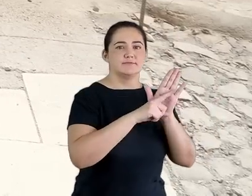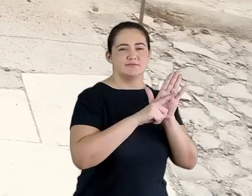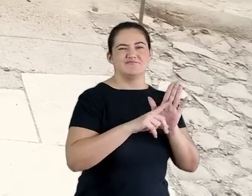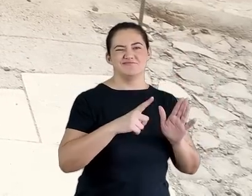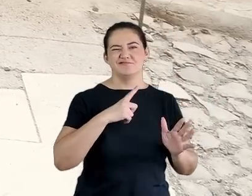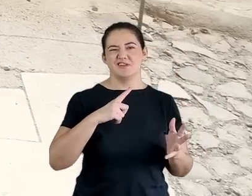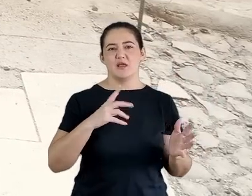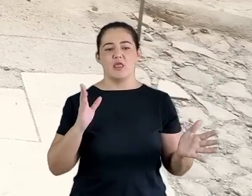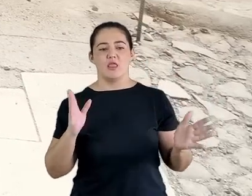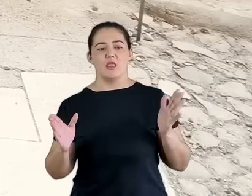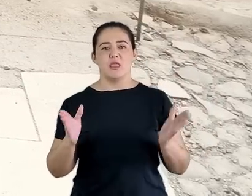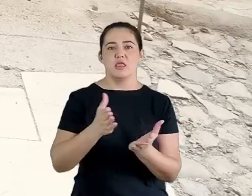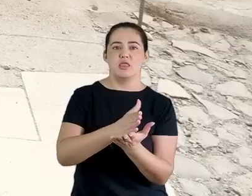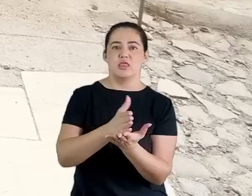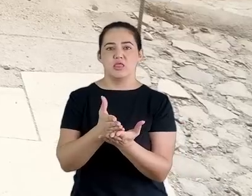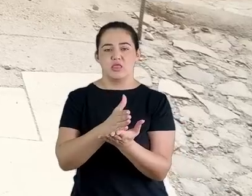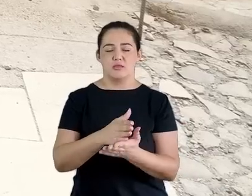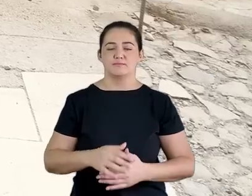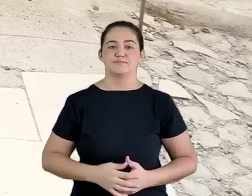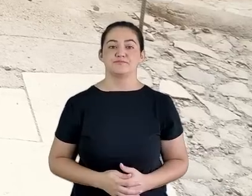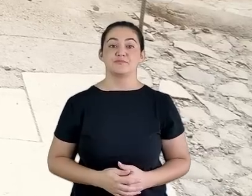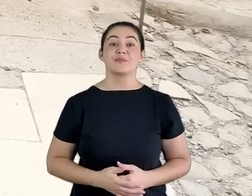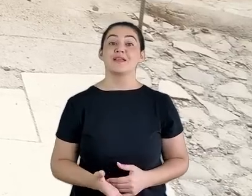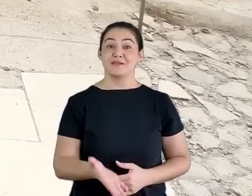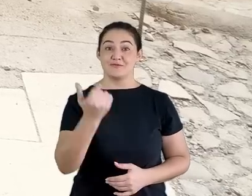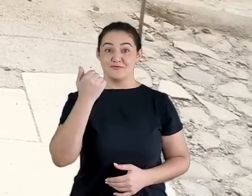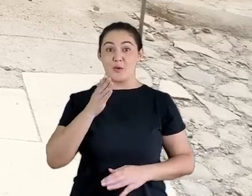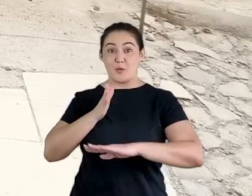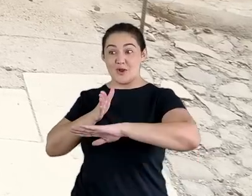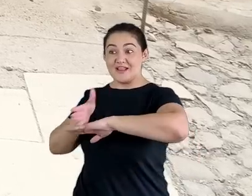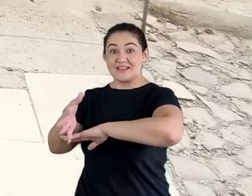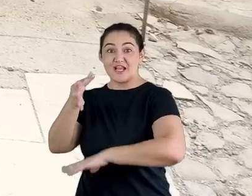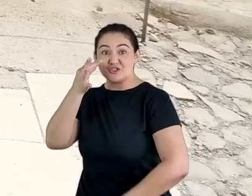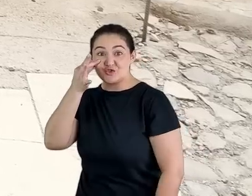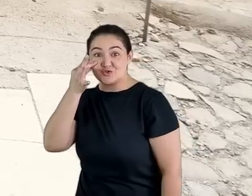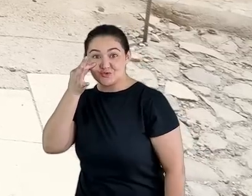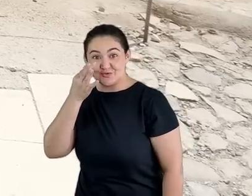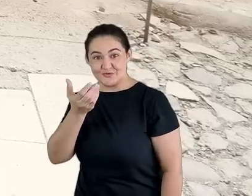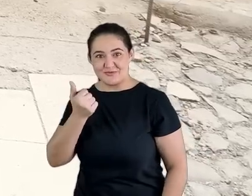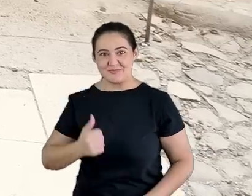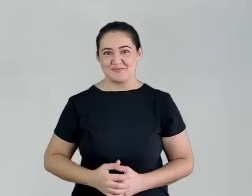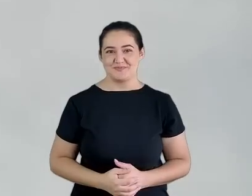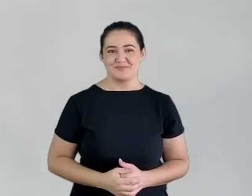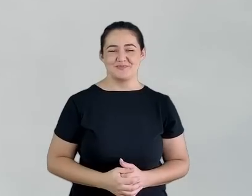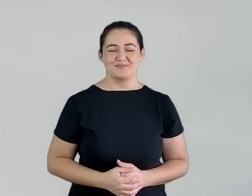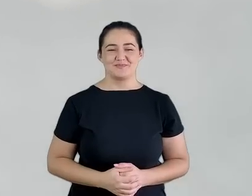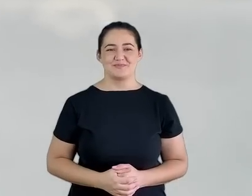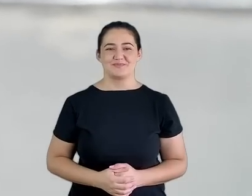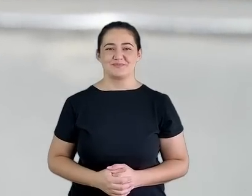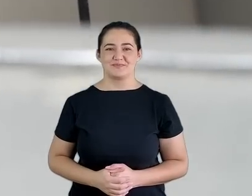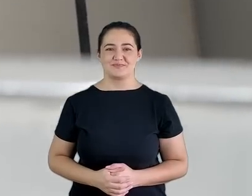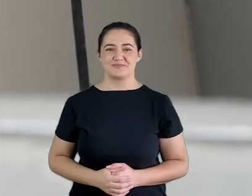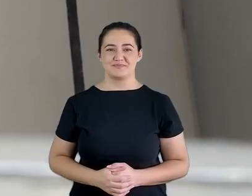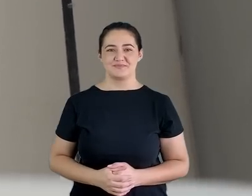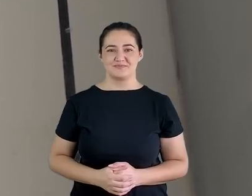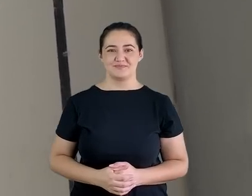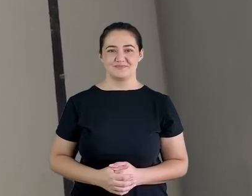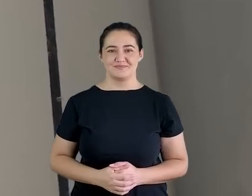vamos conhecer agora essa estrutura, como ela está lá dentro, ou pelo menos o que sobrou dela. Vem comigo.